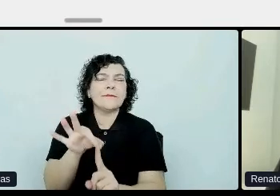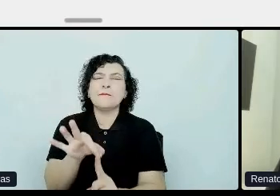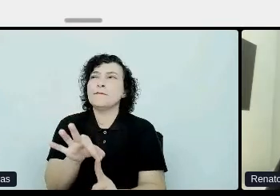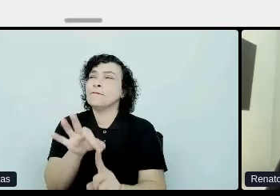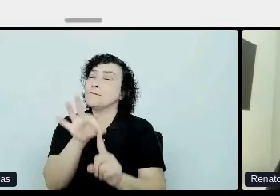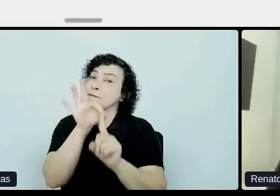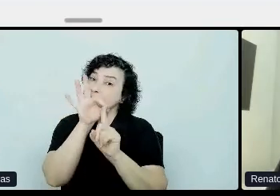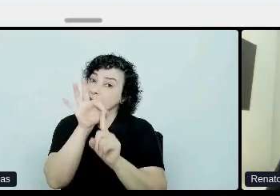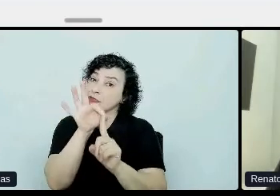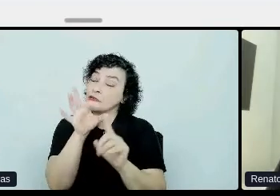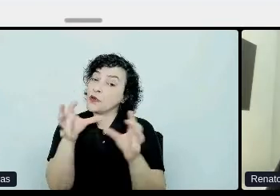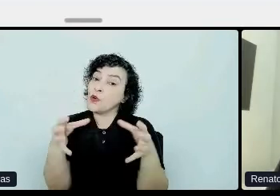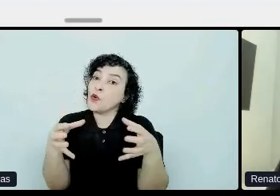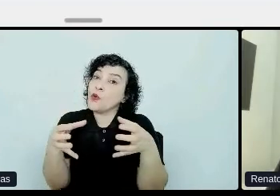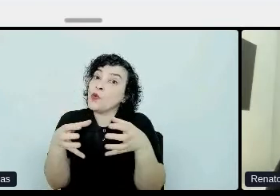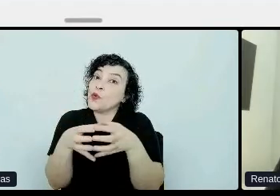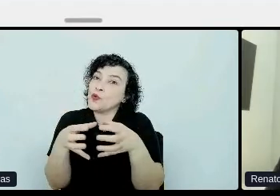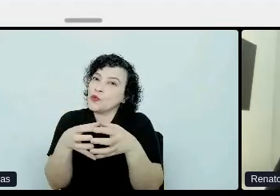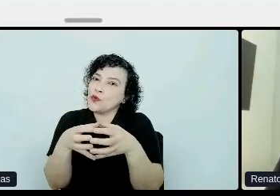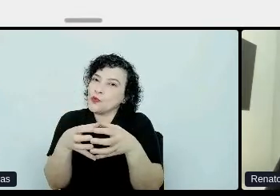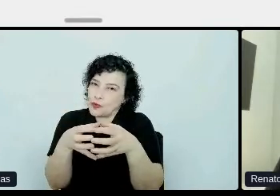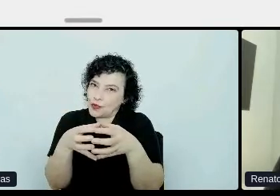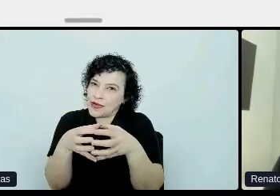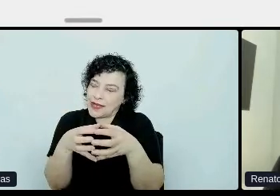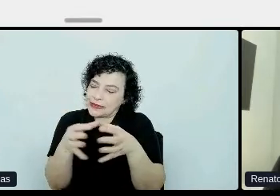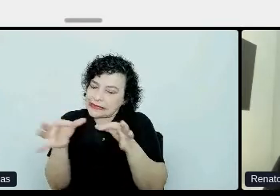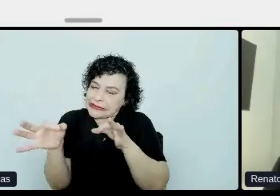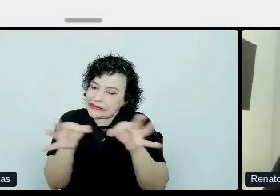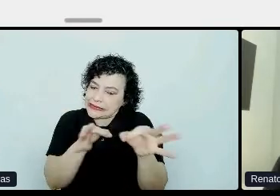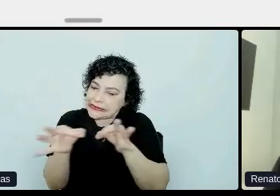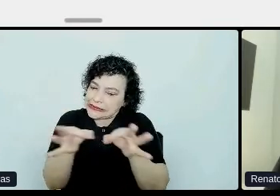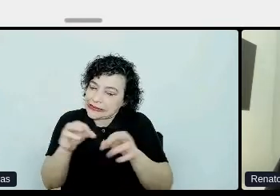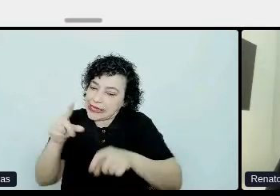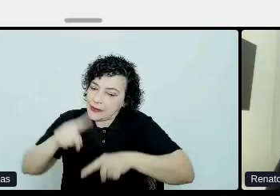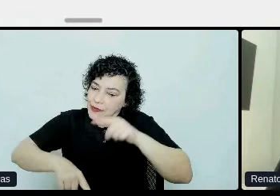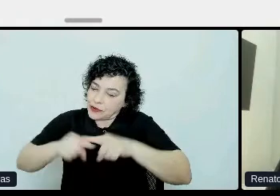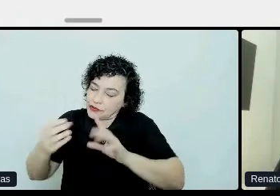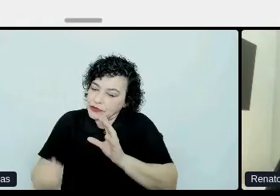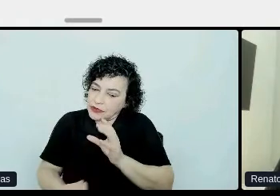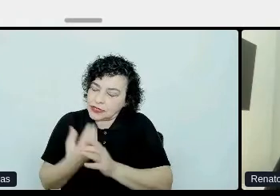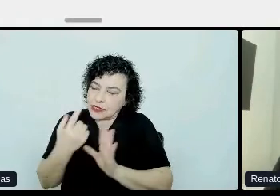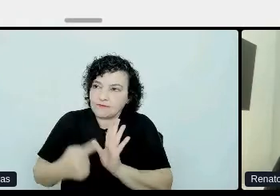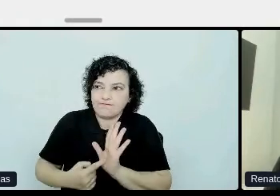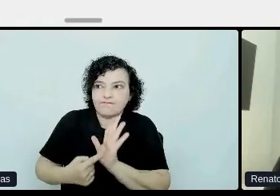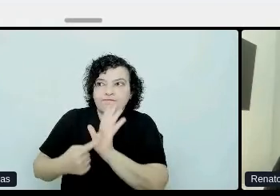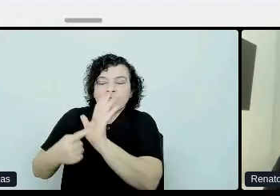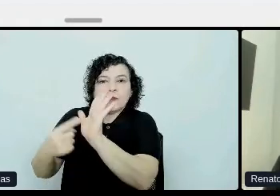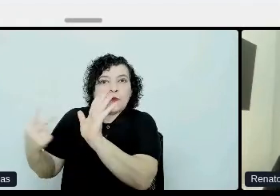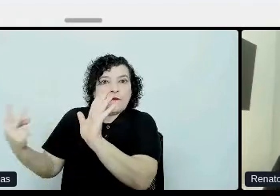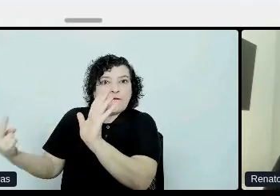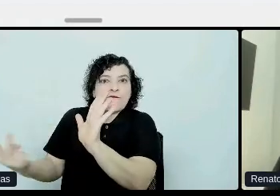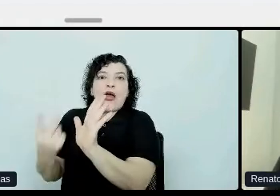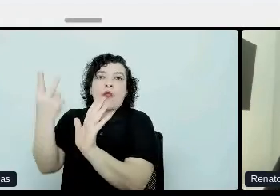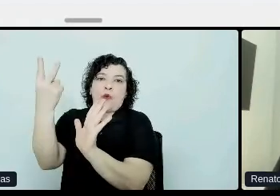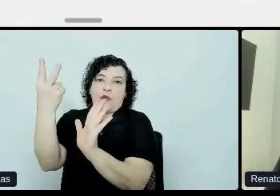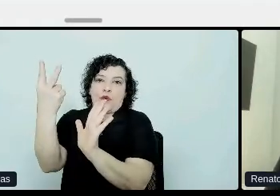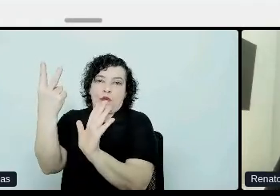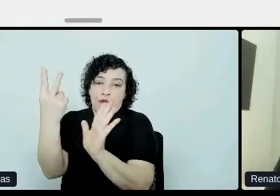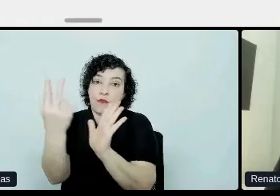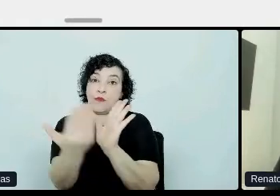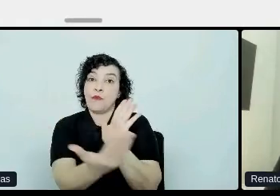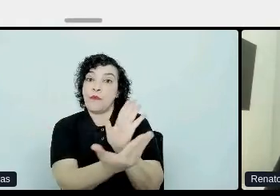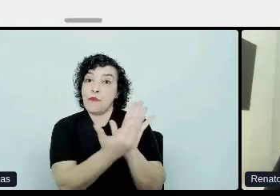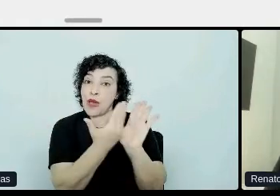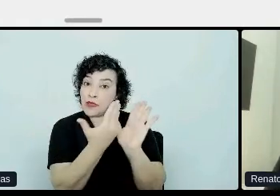time entregar maior valor para o usuário. Ou seja, sempre eu vou ter no manual indicado